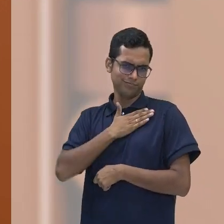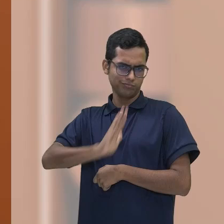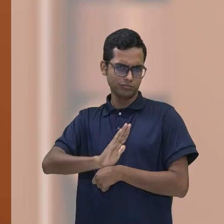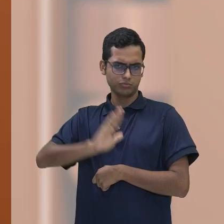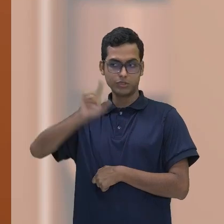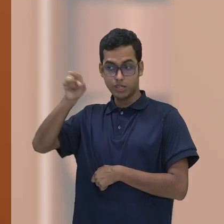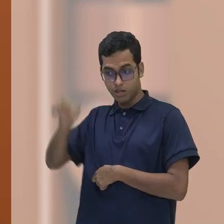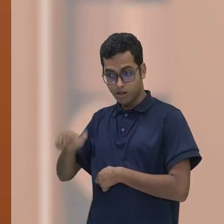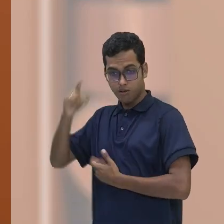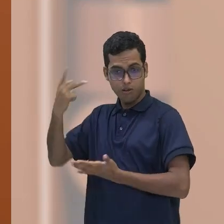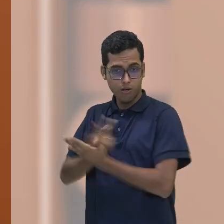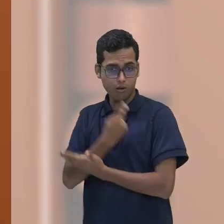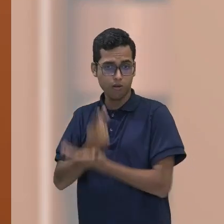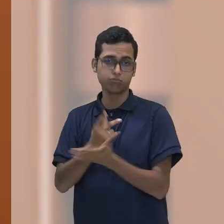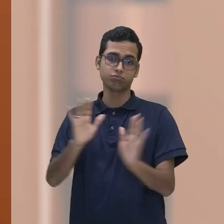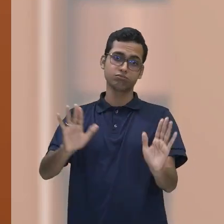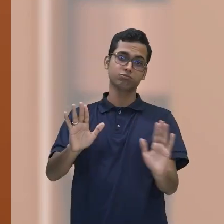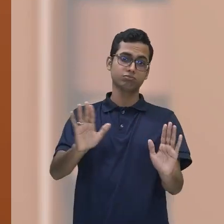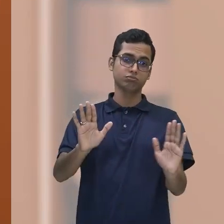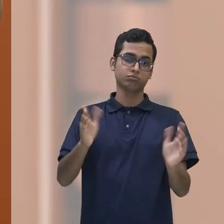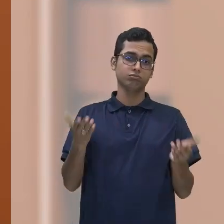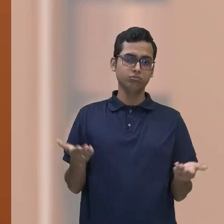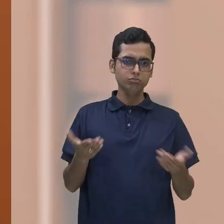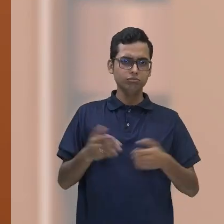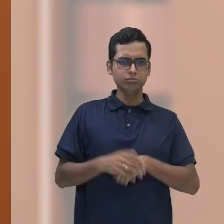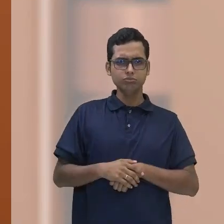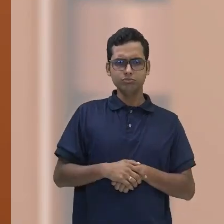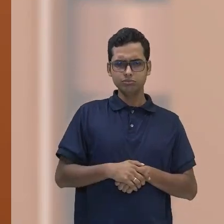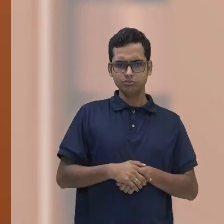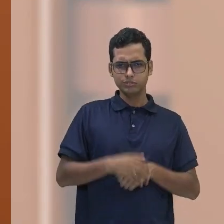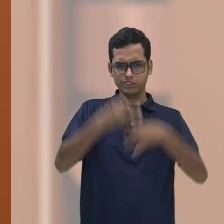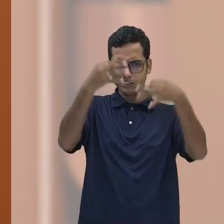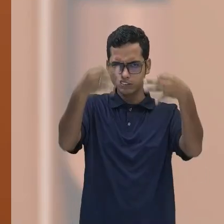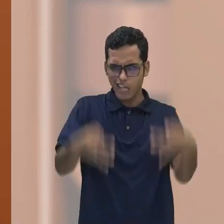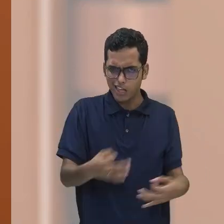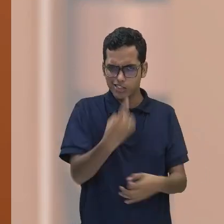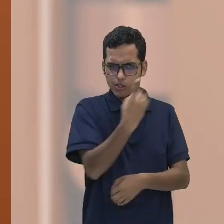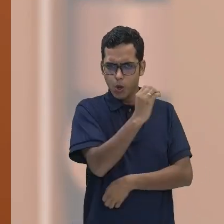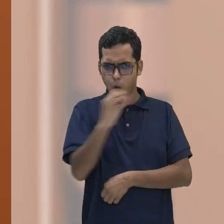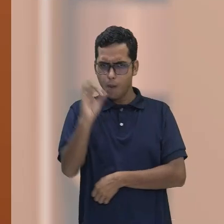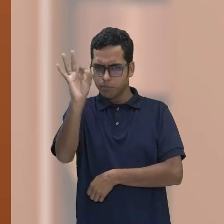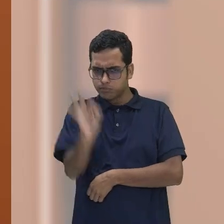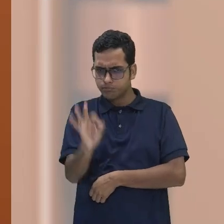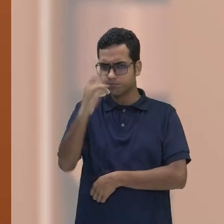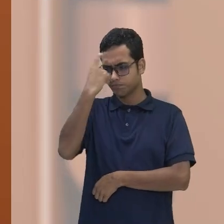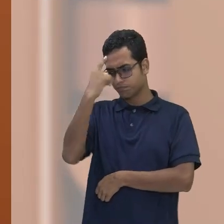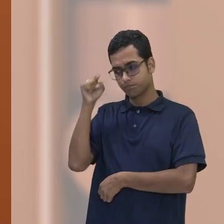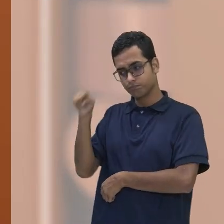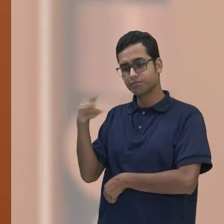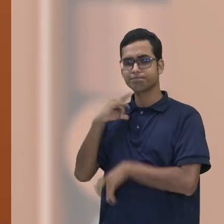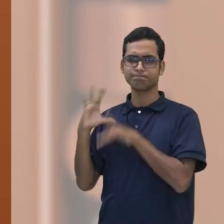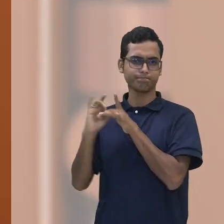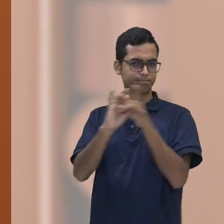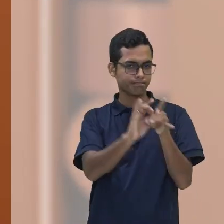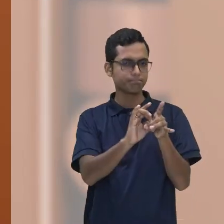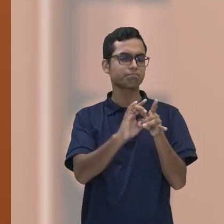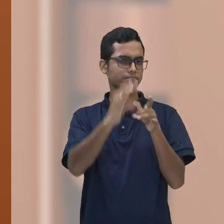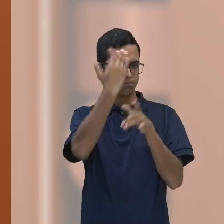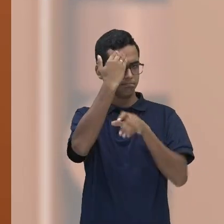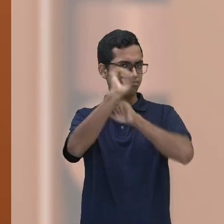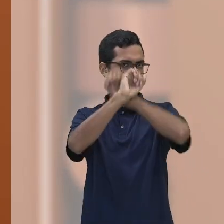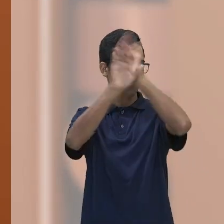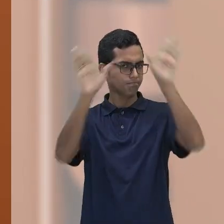errado. Poderia até não estar 100% certo, mas o pensamento dele tem um sentido muito grande, tem uma